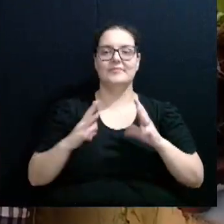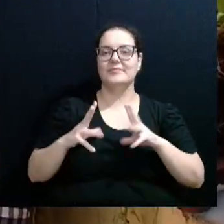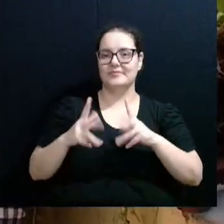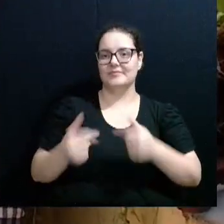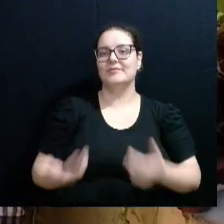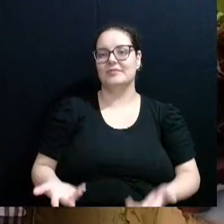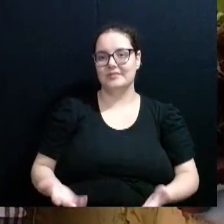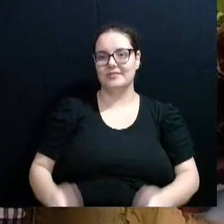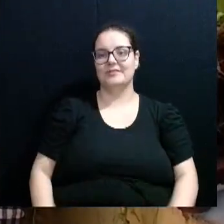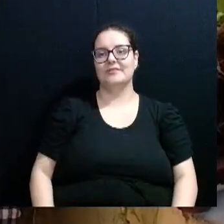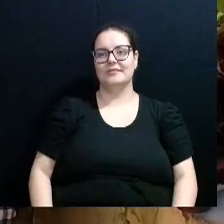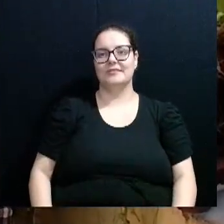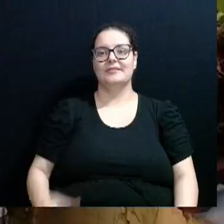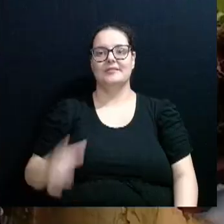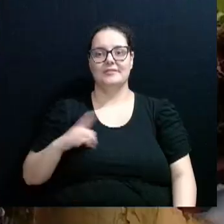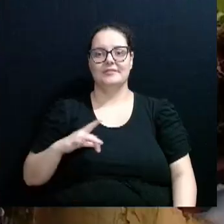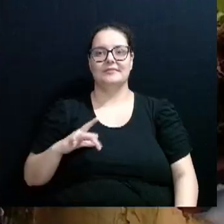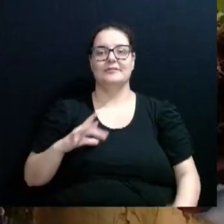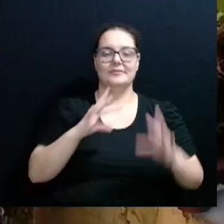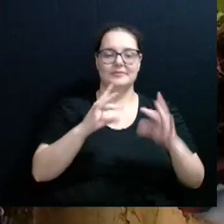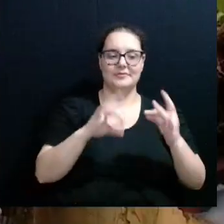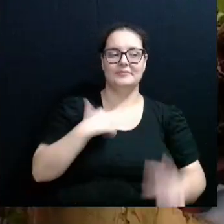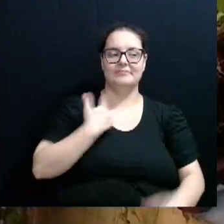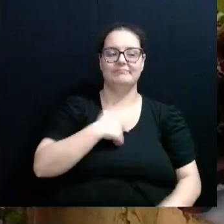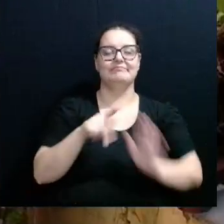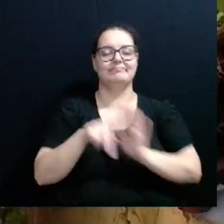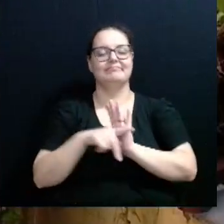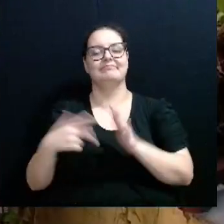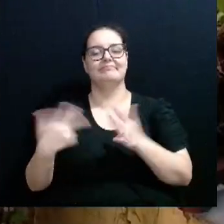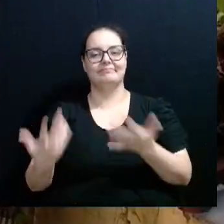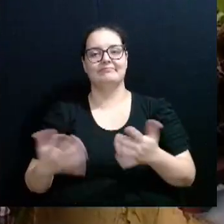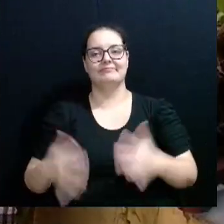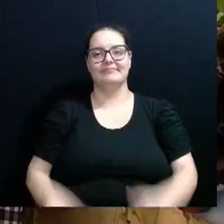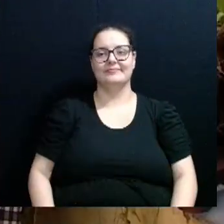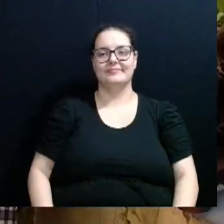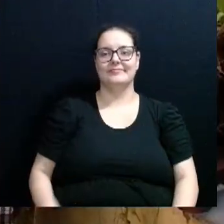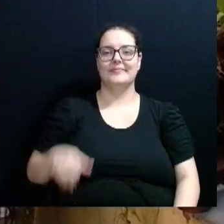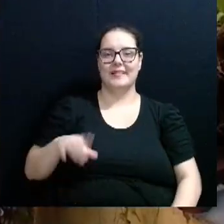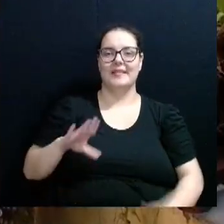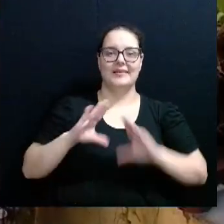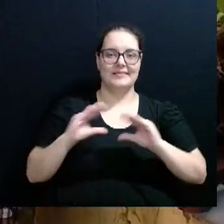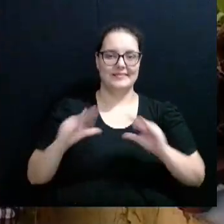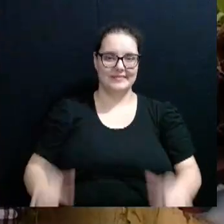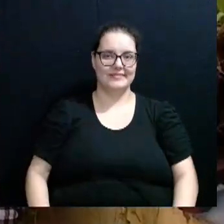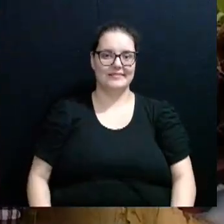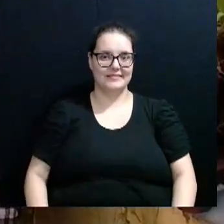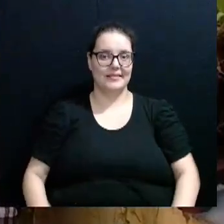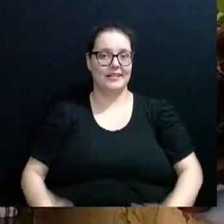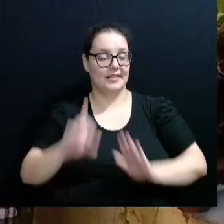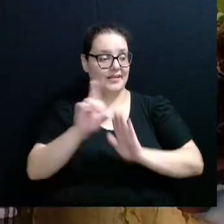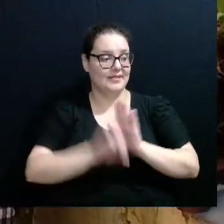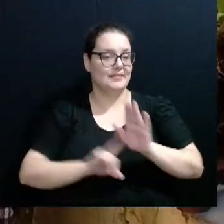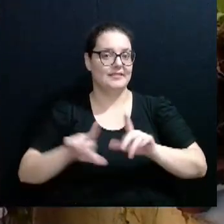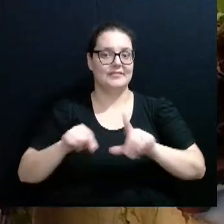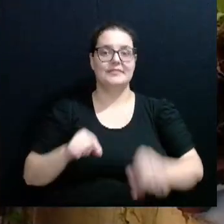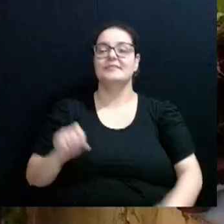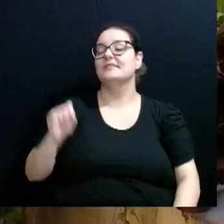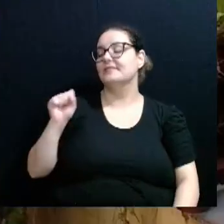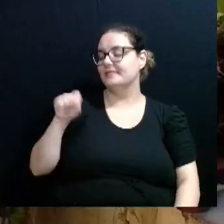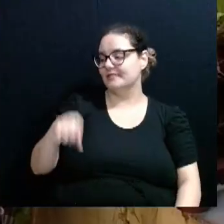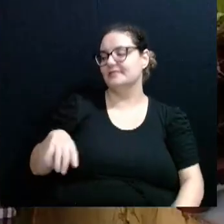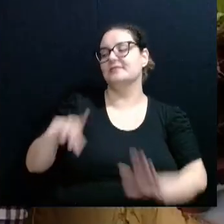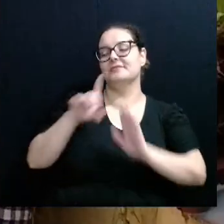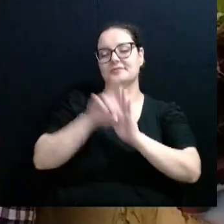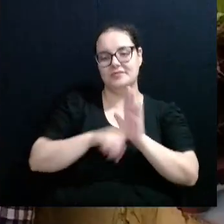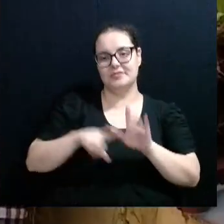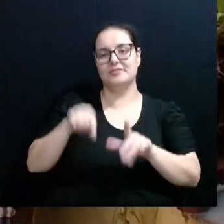tem o nosso toque, que é nosso, assim, é mais aconchegante. Ter esse direito de escolha. Sim, nosso direito de escolher o que a